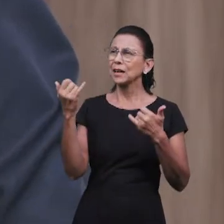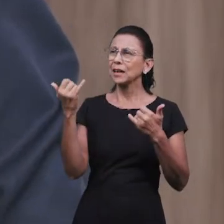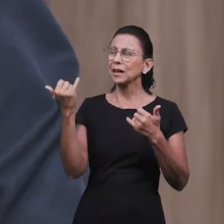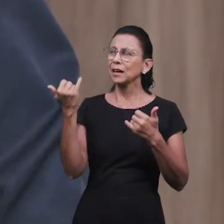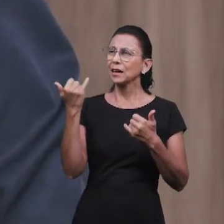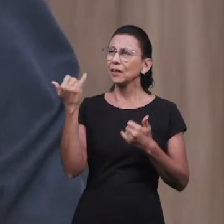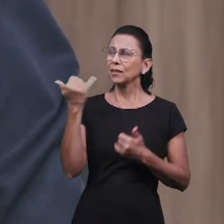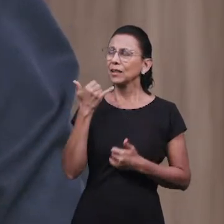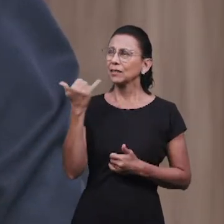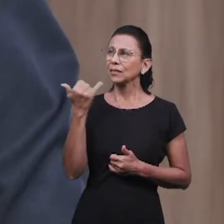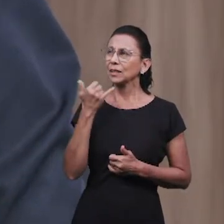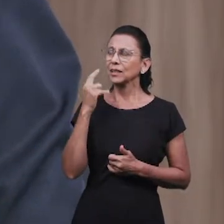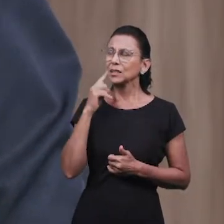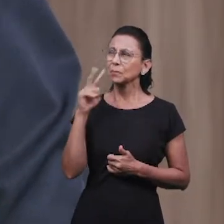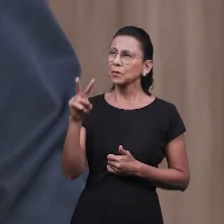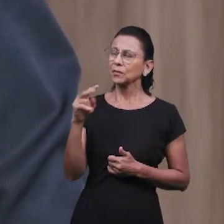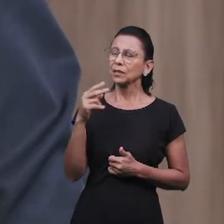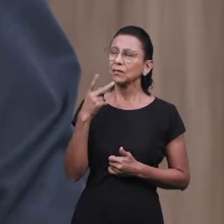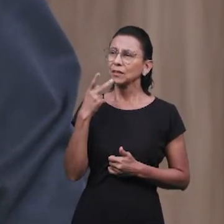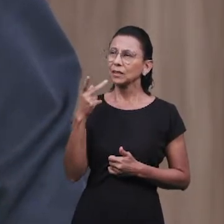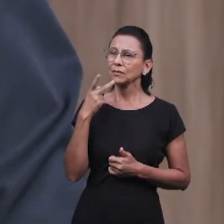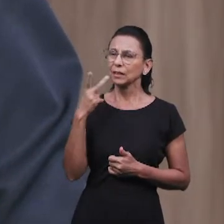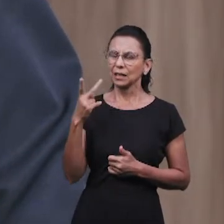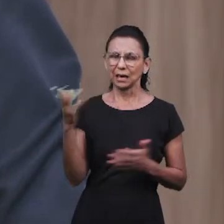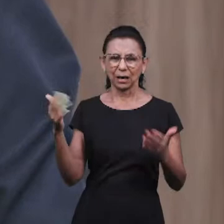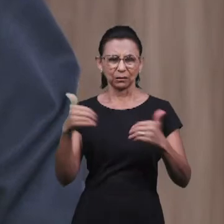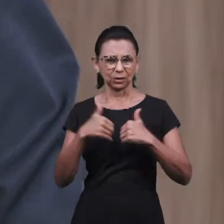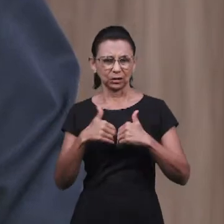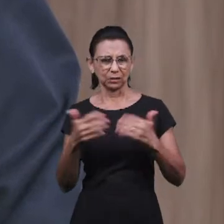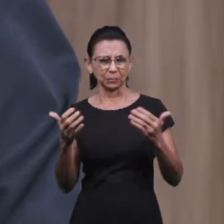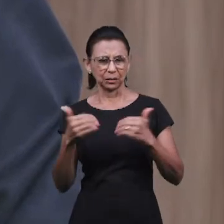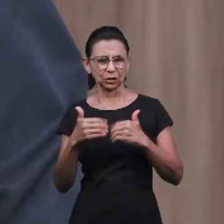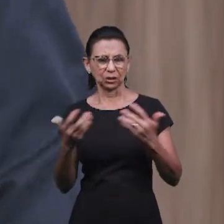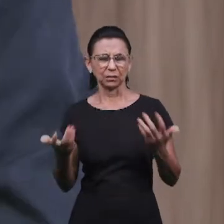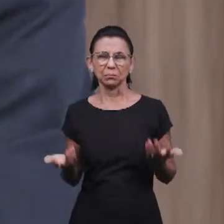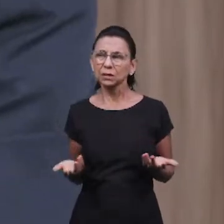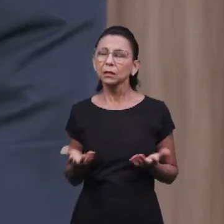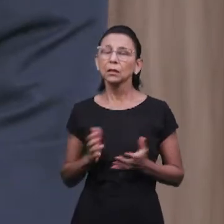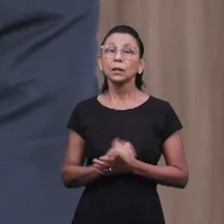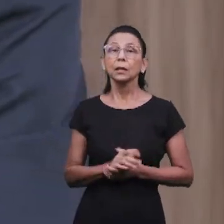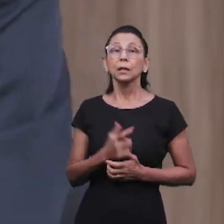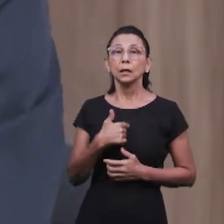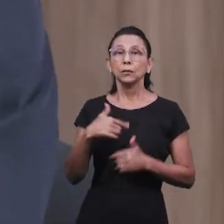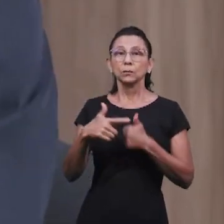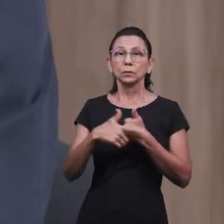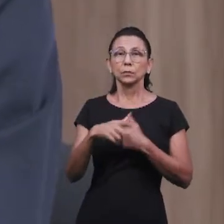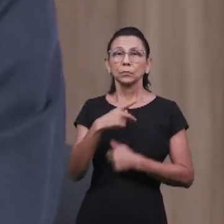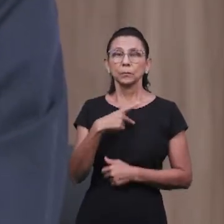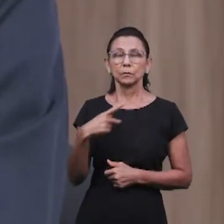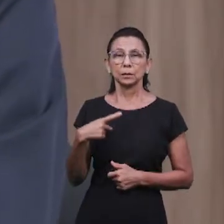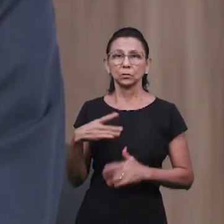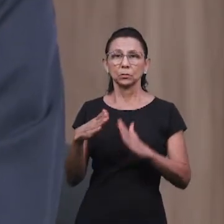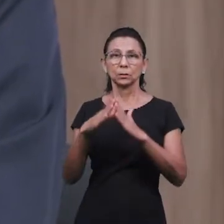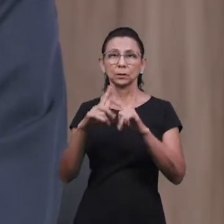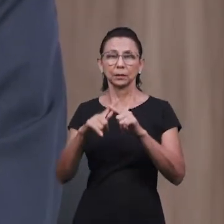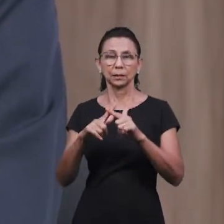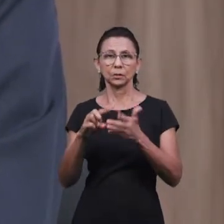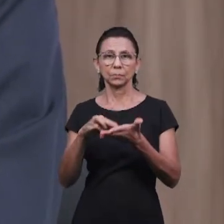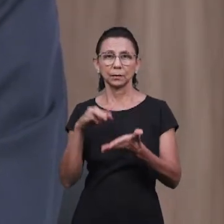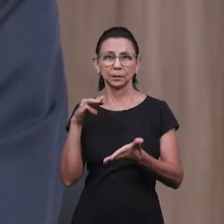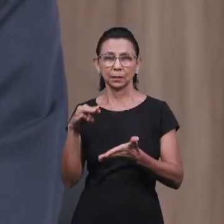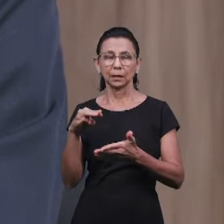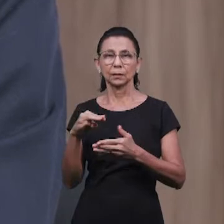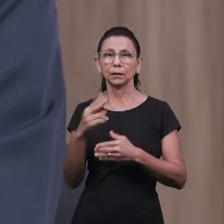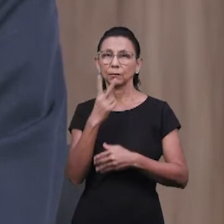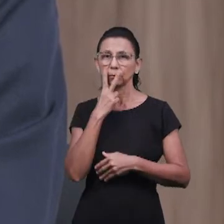sabia. E entrou uma criança na igreja sou pastor, Jardim Camboriú 3, em Vitória, e a criança, ela entrou,